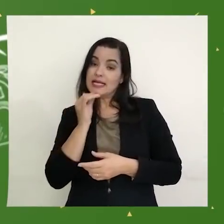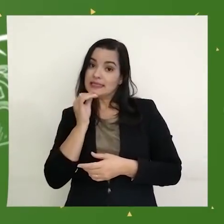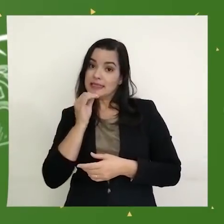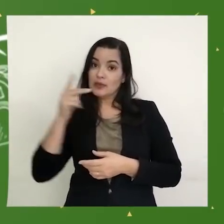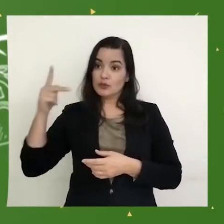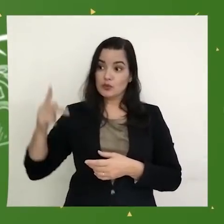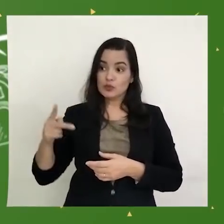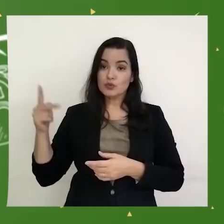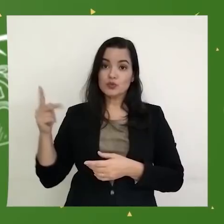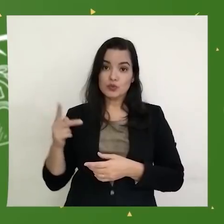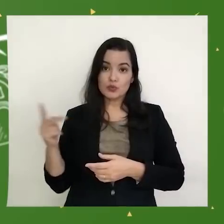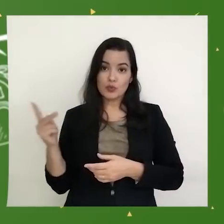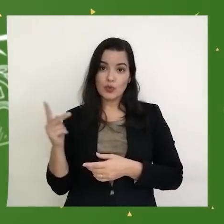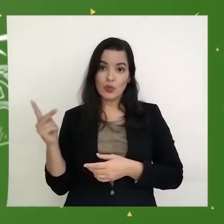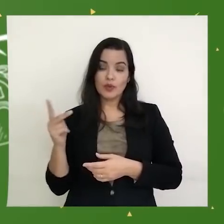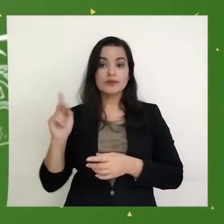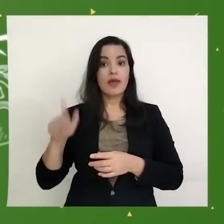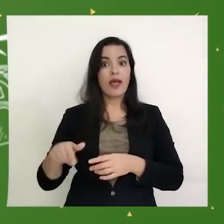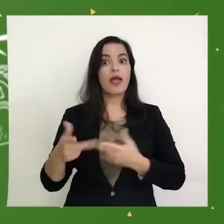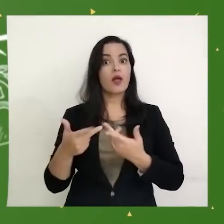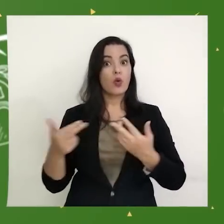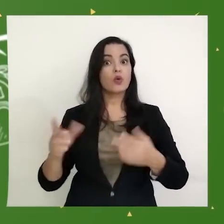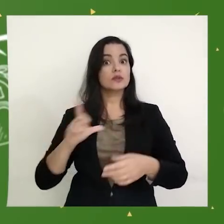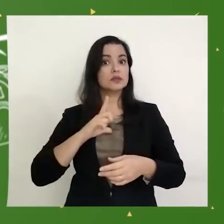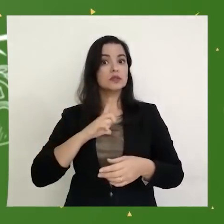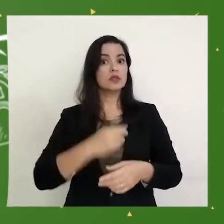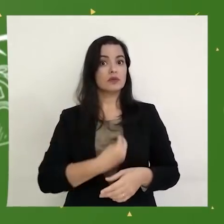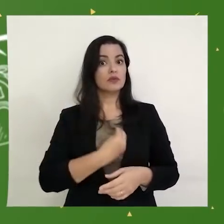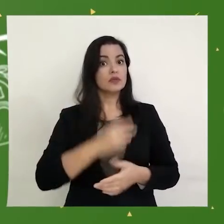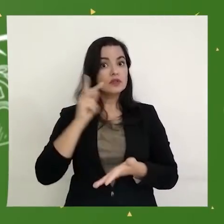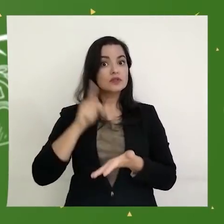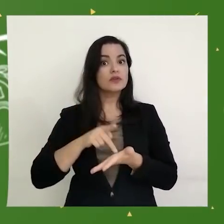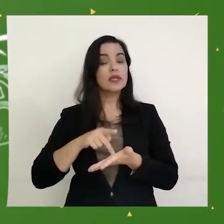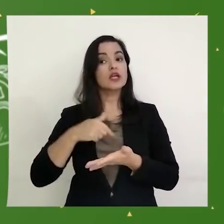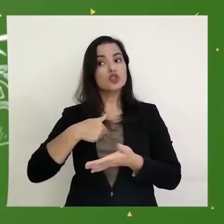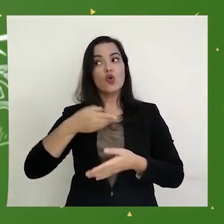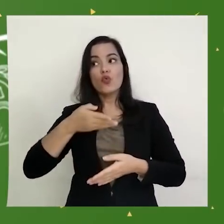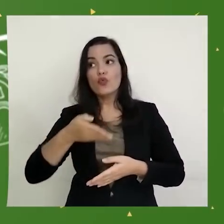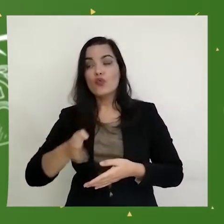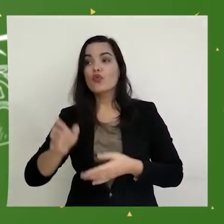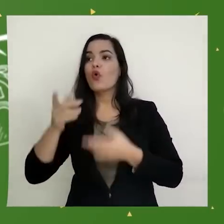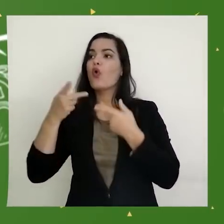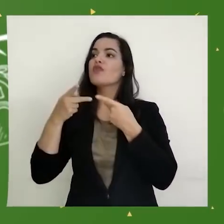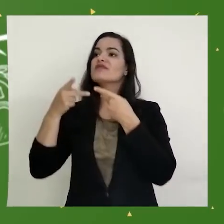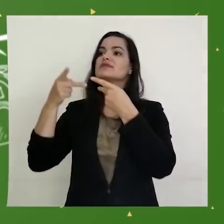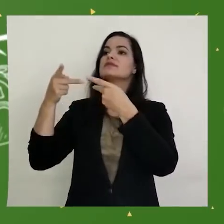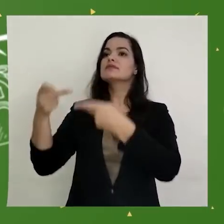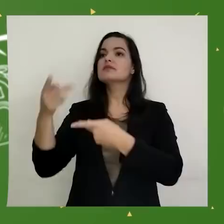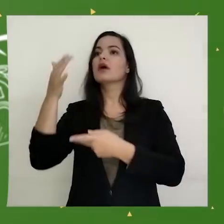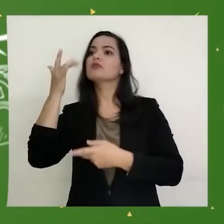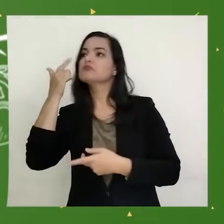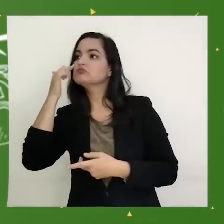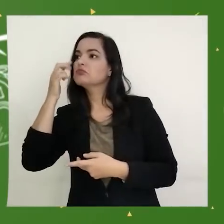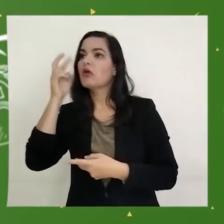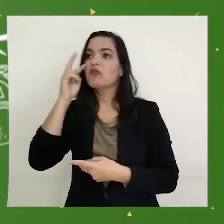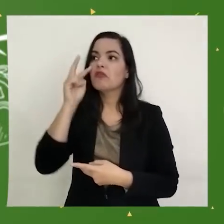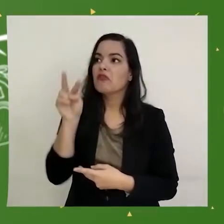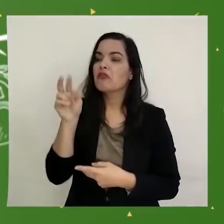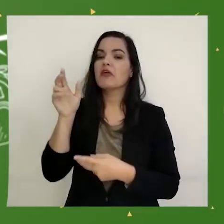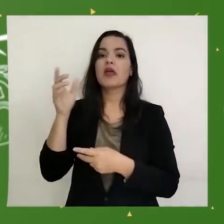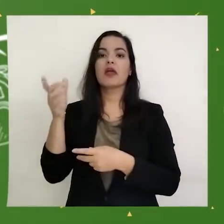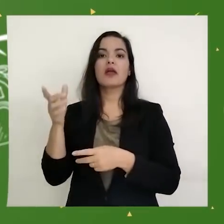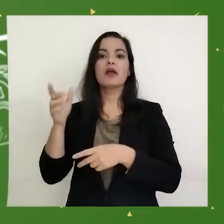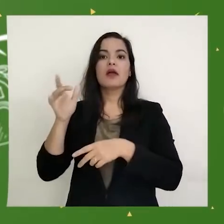são patrimônios materiais. Eles existem concretamente. Eu posso tocar, eu posso ir lá, encostar nas paredes, isso